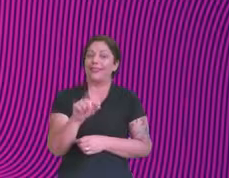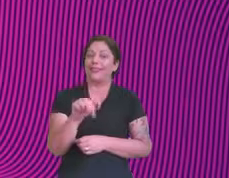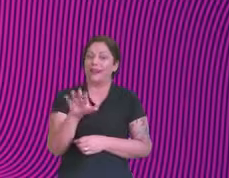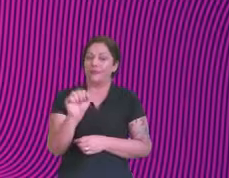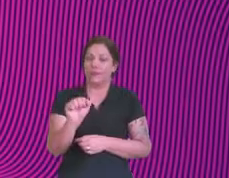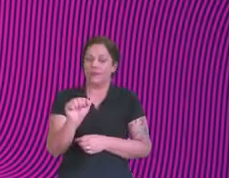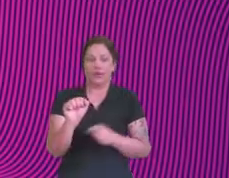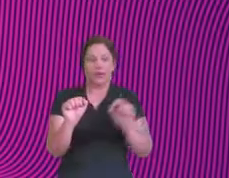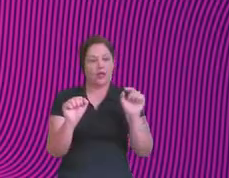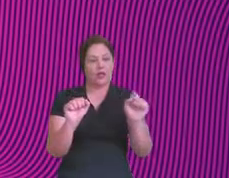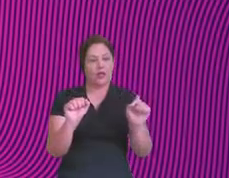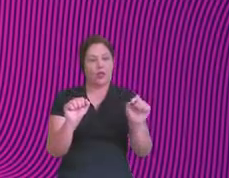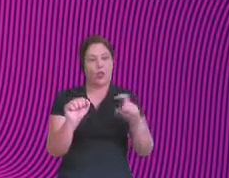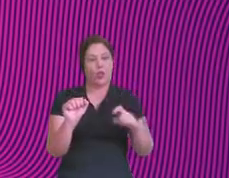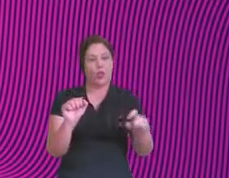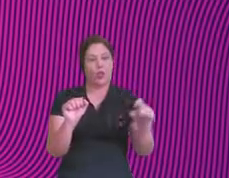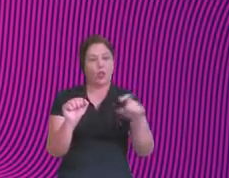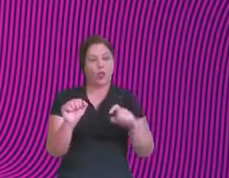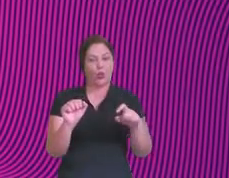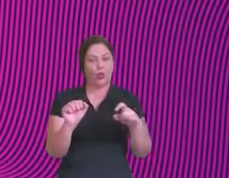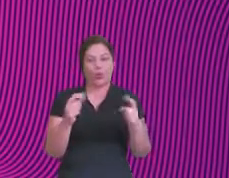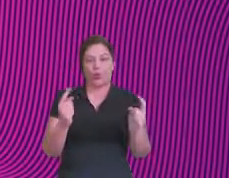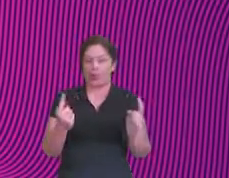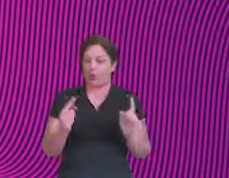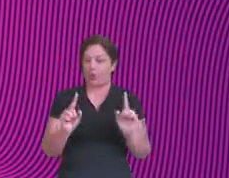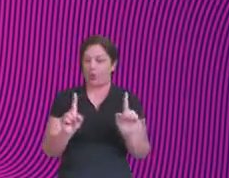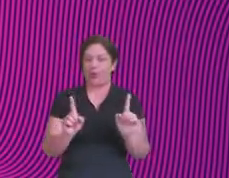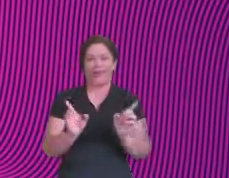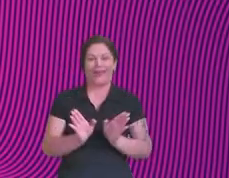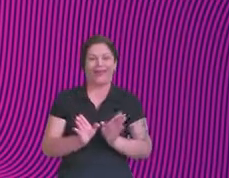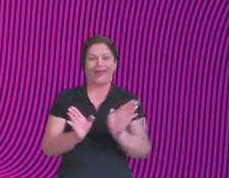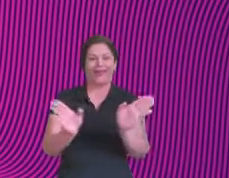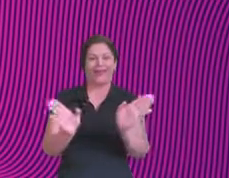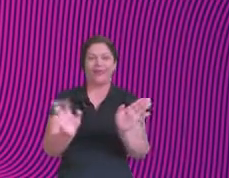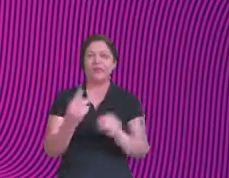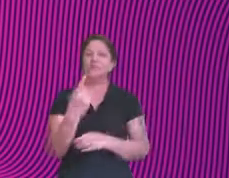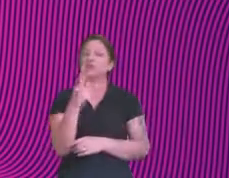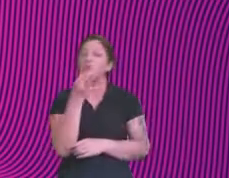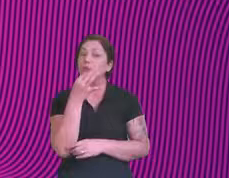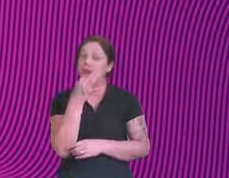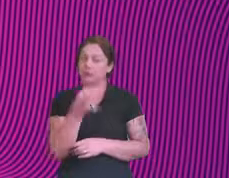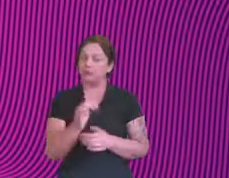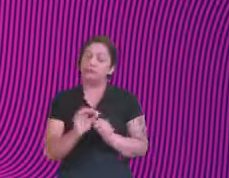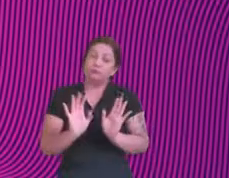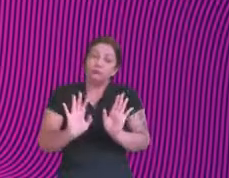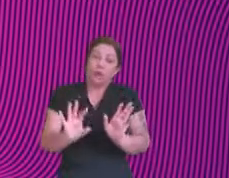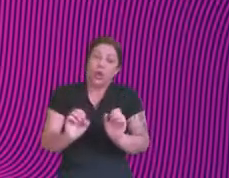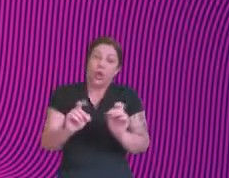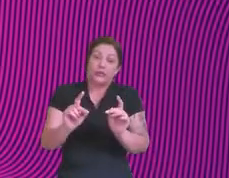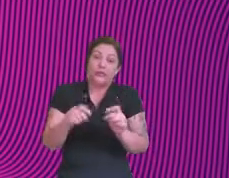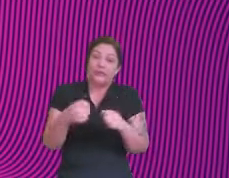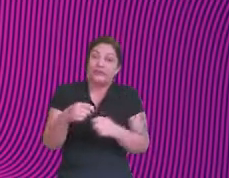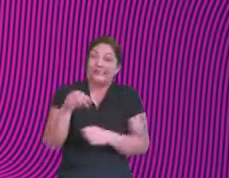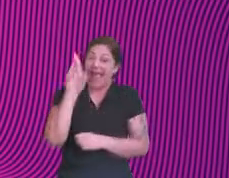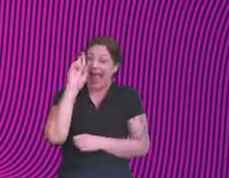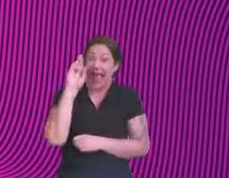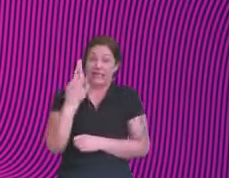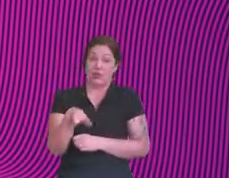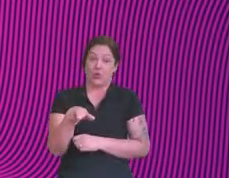No tratamento intraperitoneal. Exatamente. A gente tem todo um racional, né, in